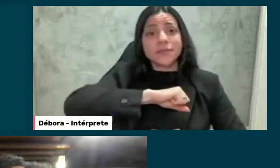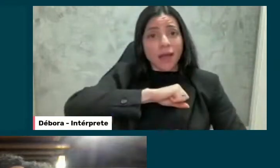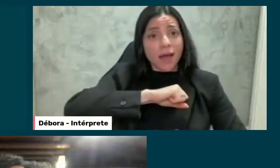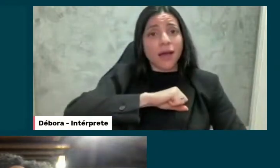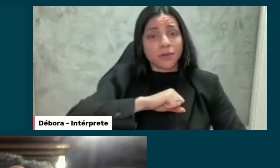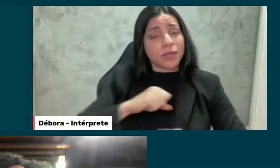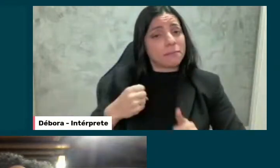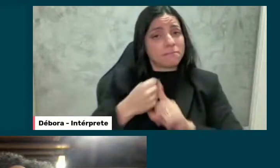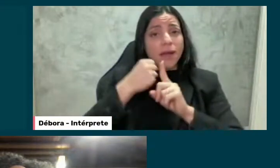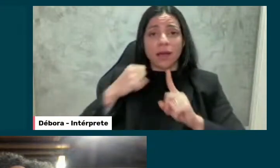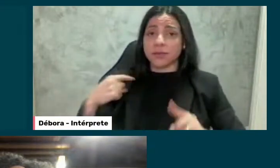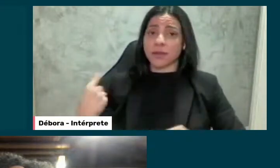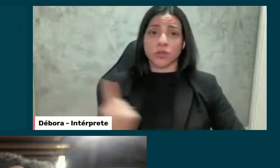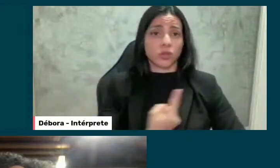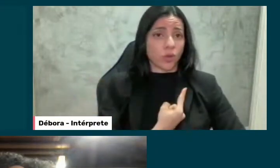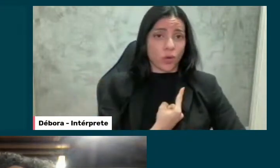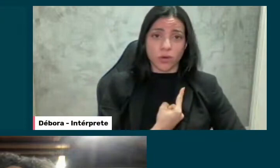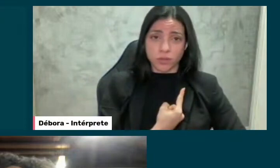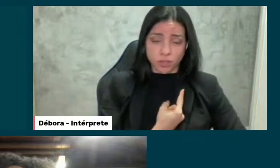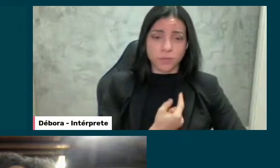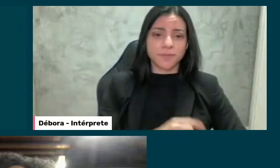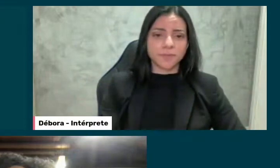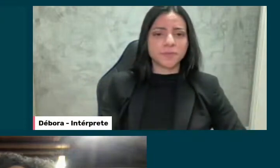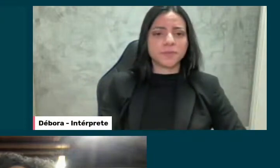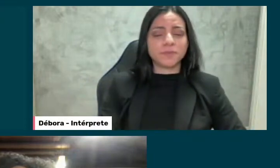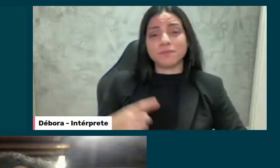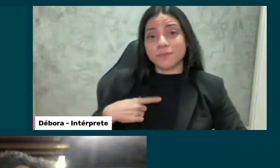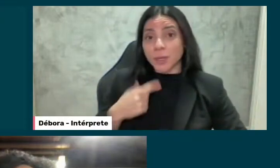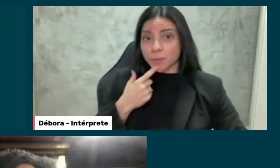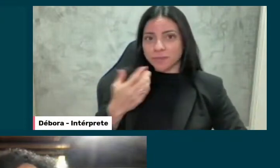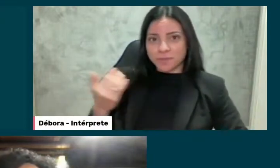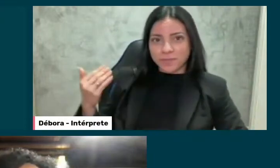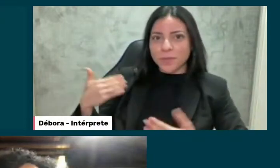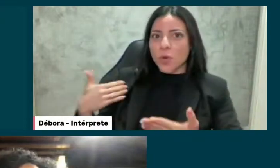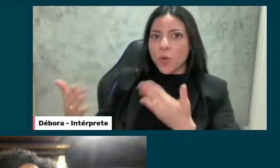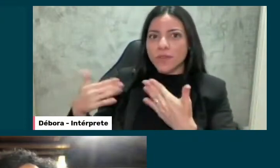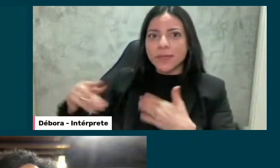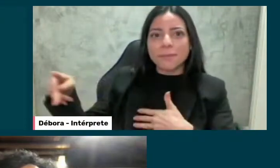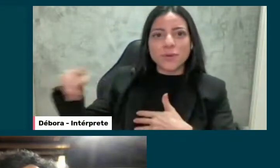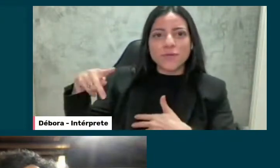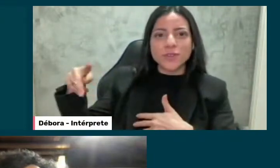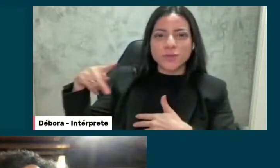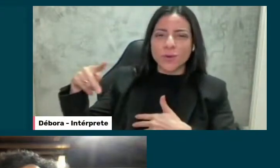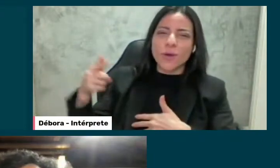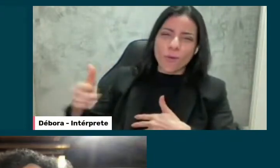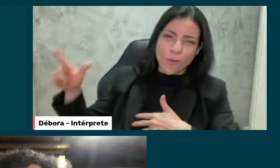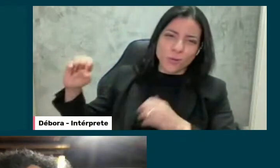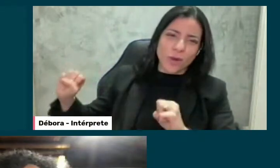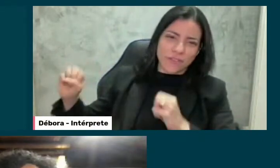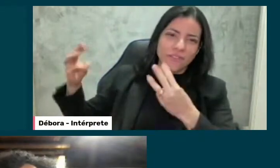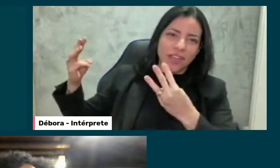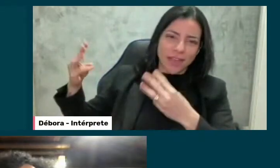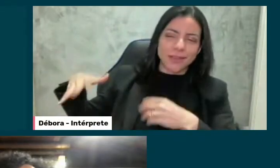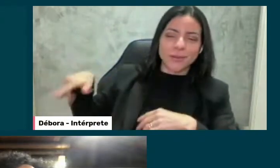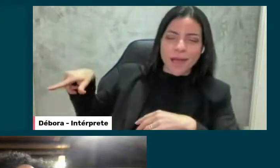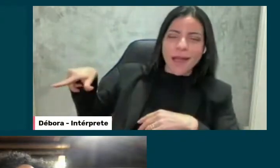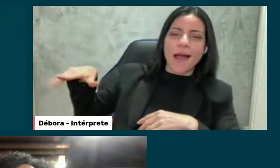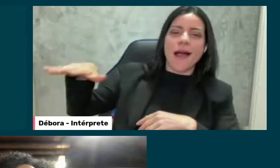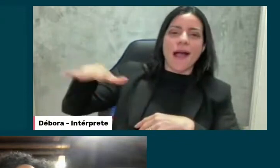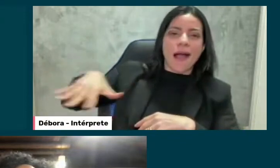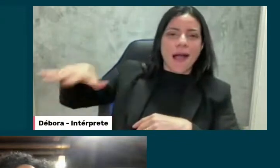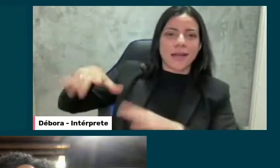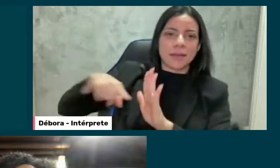nós. Eu tive conversando com umas professoras num evento há pouco tempo e elas são da área de